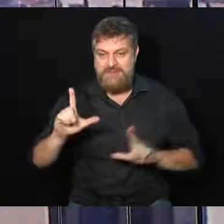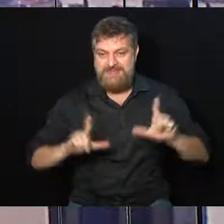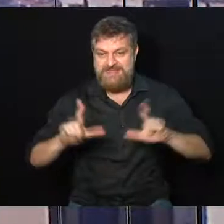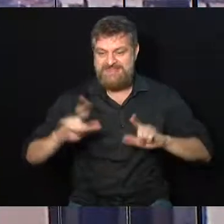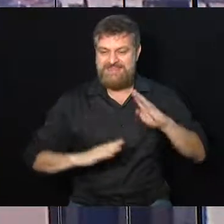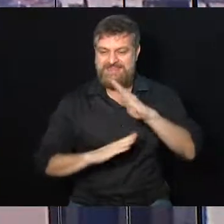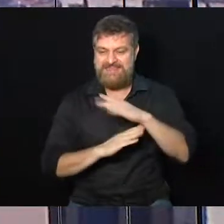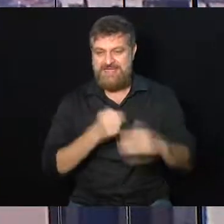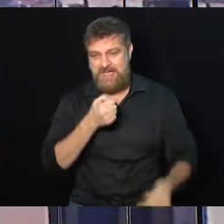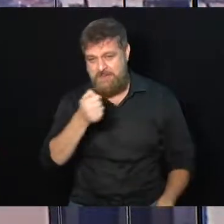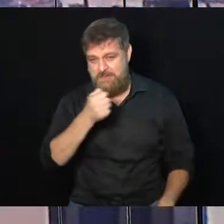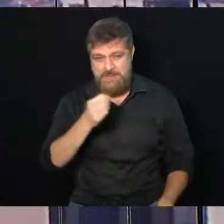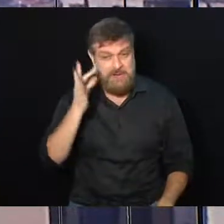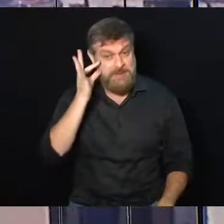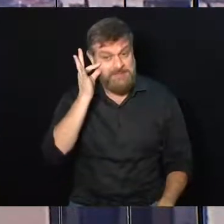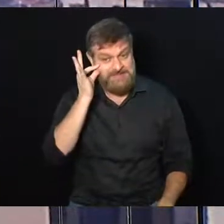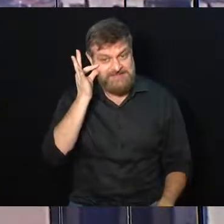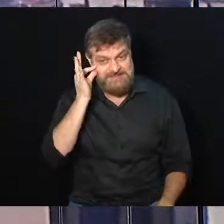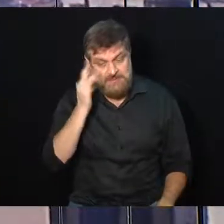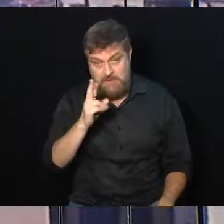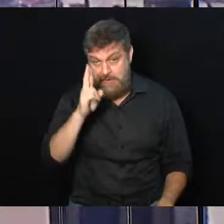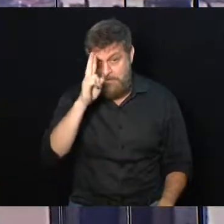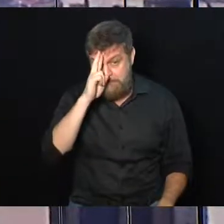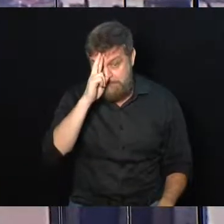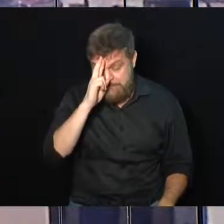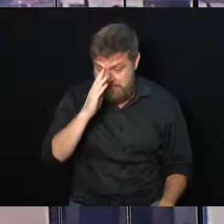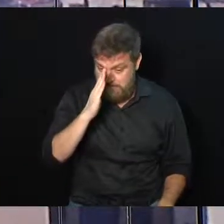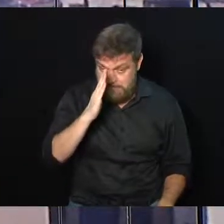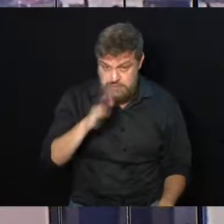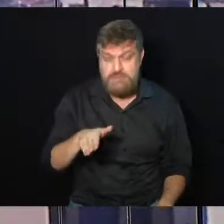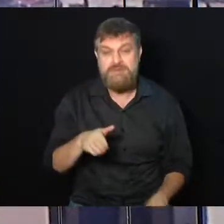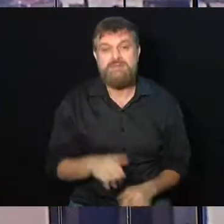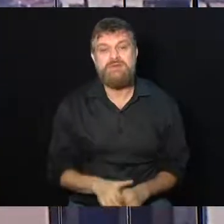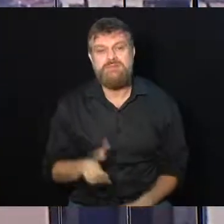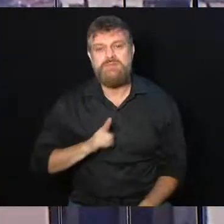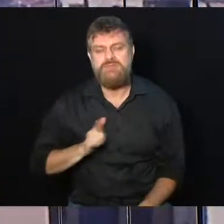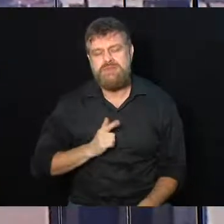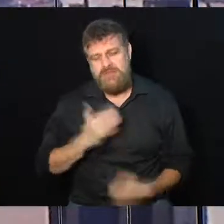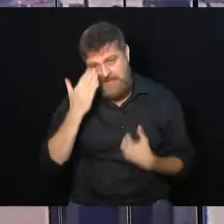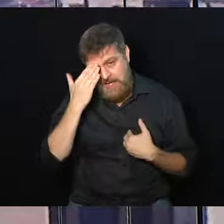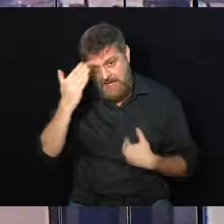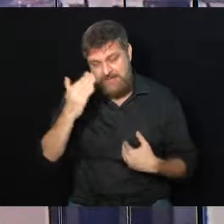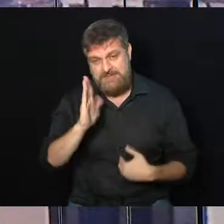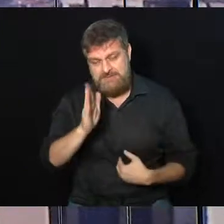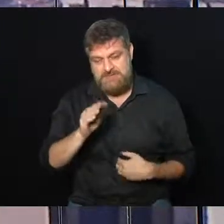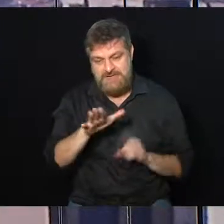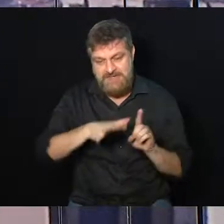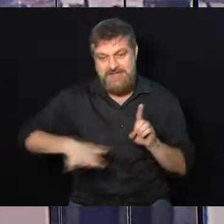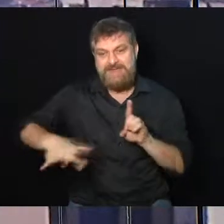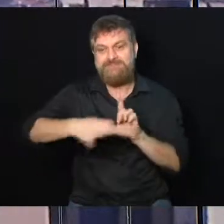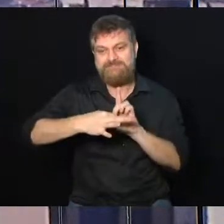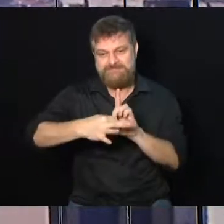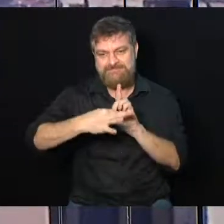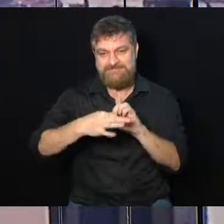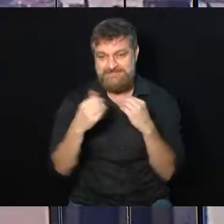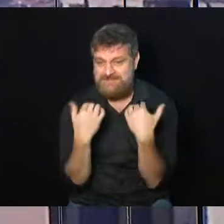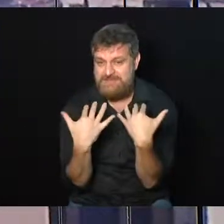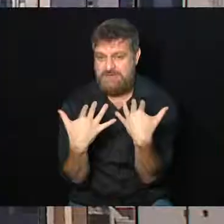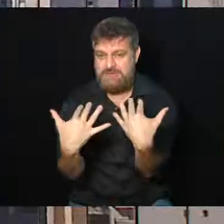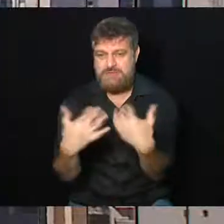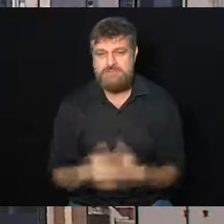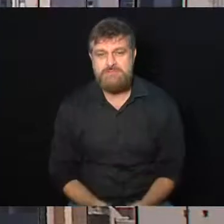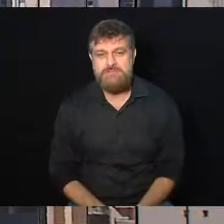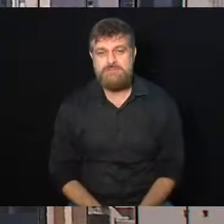Câmara Notícia, ao vivo, 12h31 agora. Quero agradecer desde já a sua companhia e